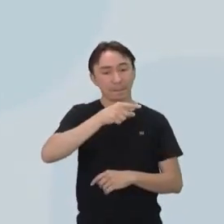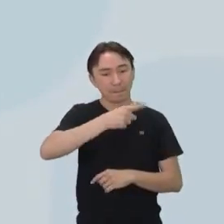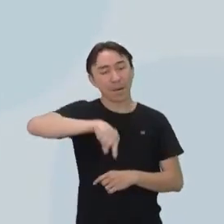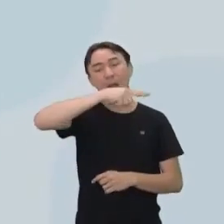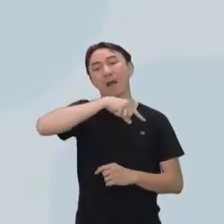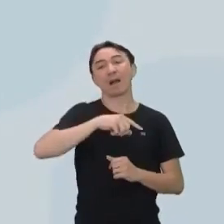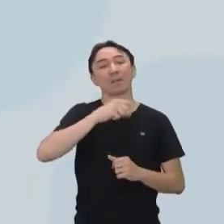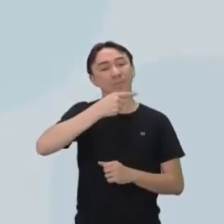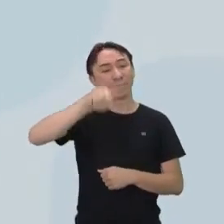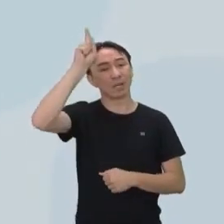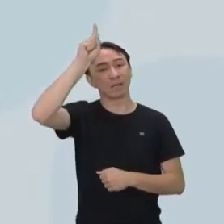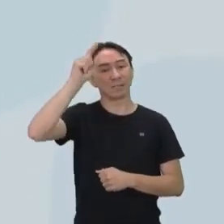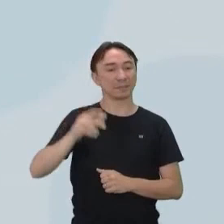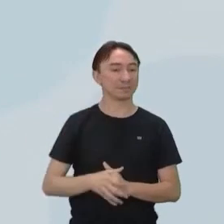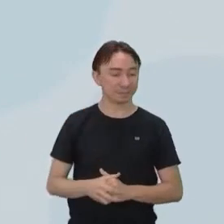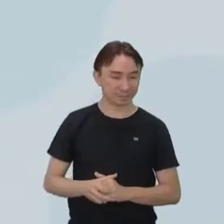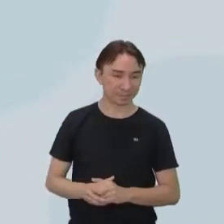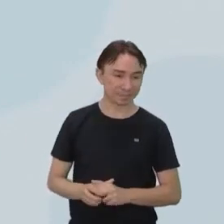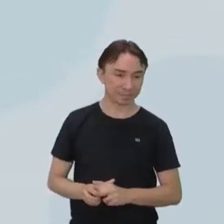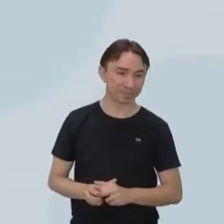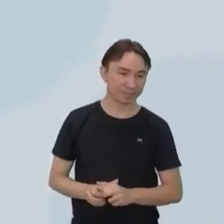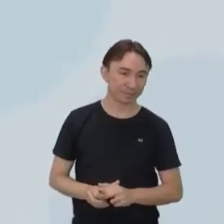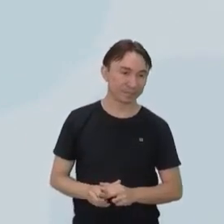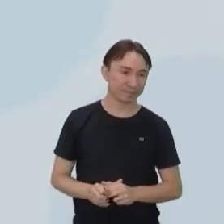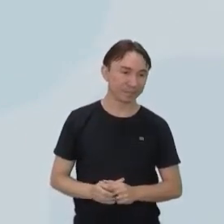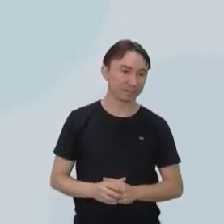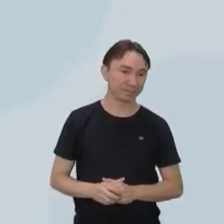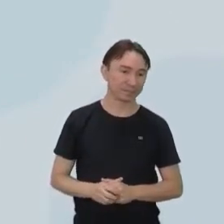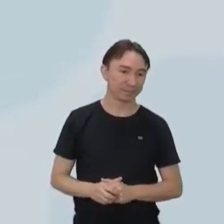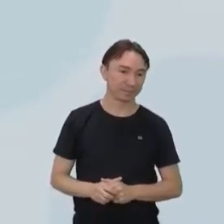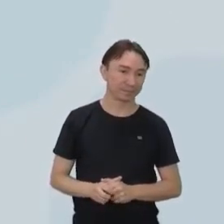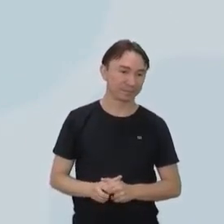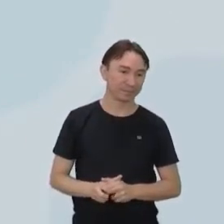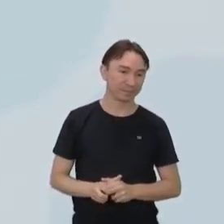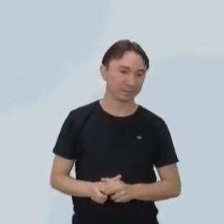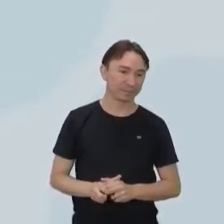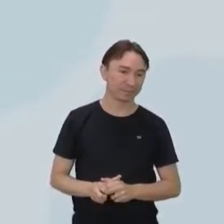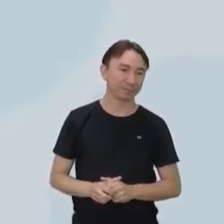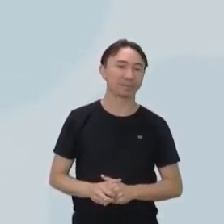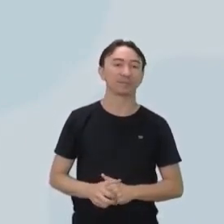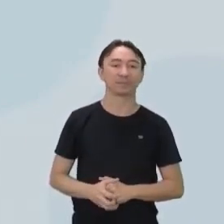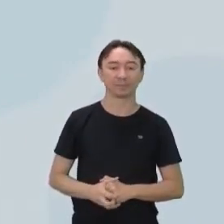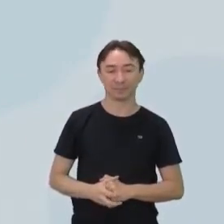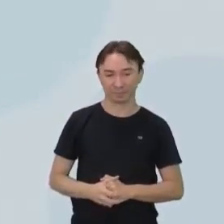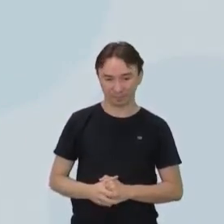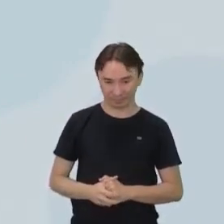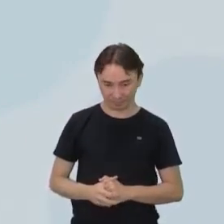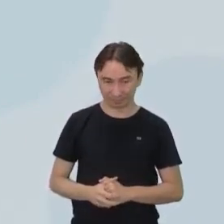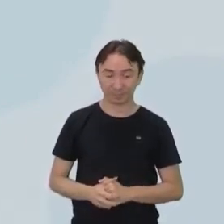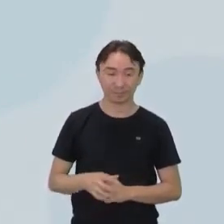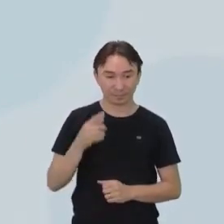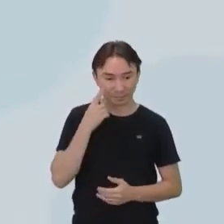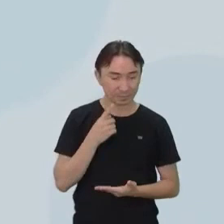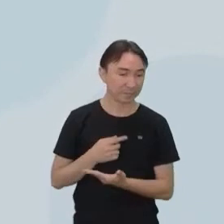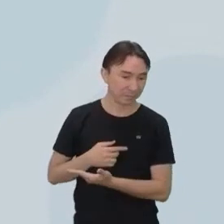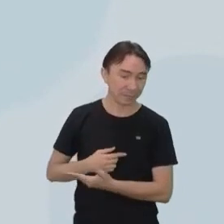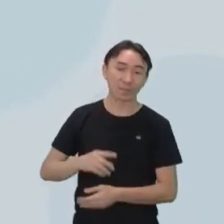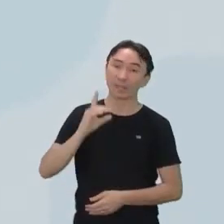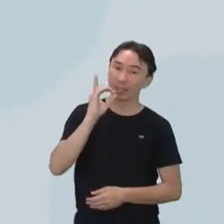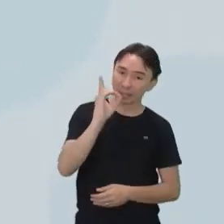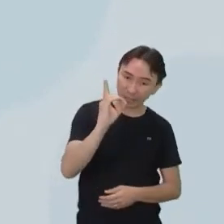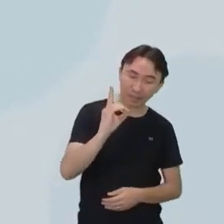caneta aqui, vamos lá, opa, aqui, vamos ver aqui, aí, ó, aí no caso então, essa